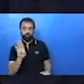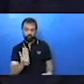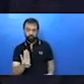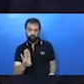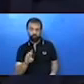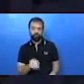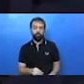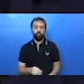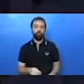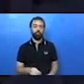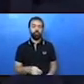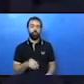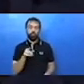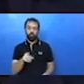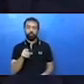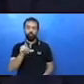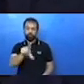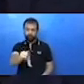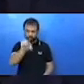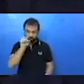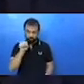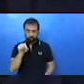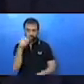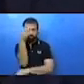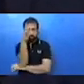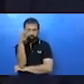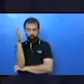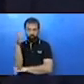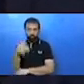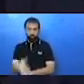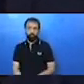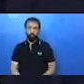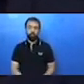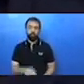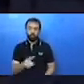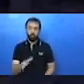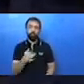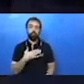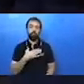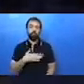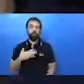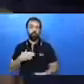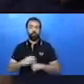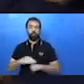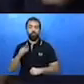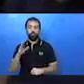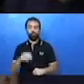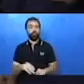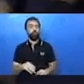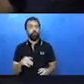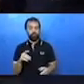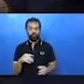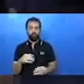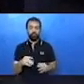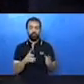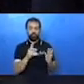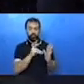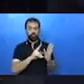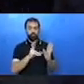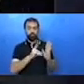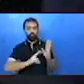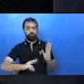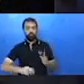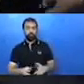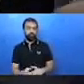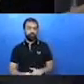dessas bandeiras do Brasil, não precisa ser atual, a que vocês mais gostarem, e desenha no caderno, tá?